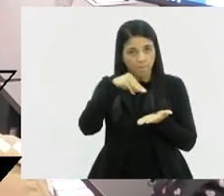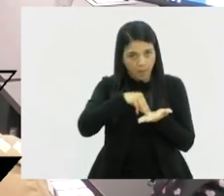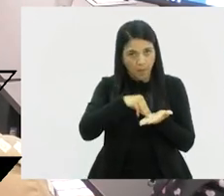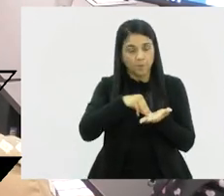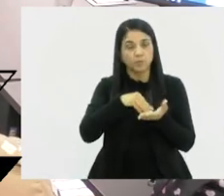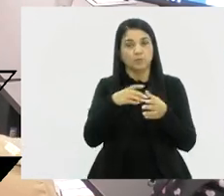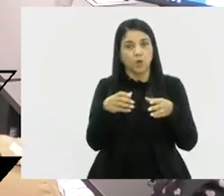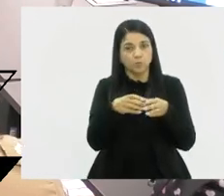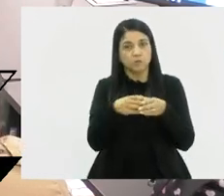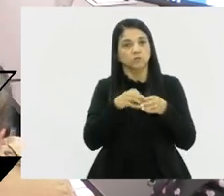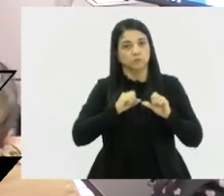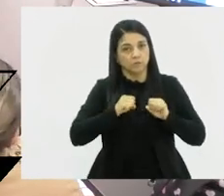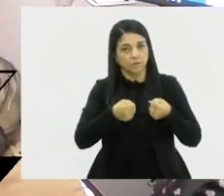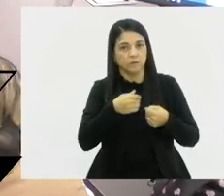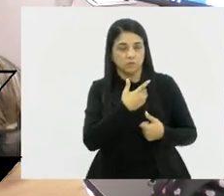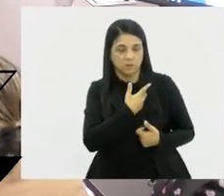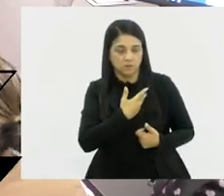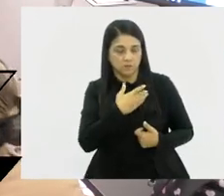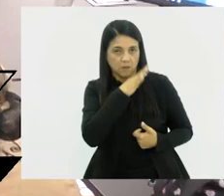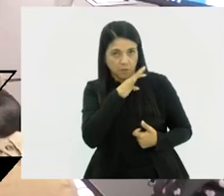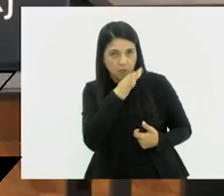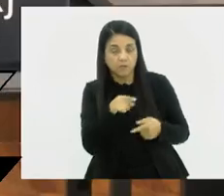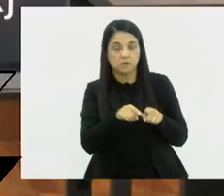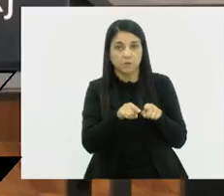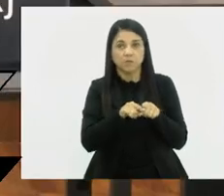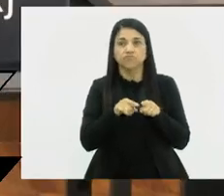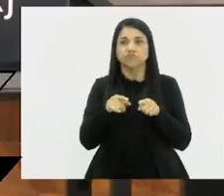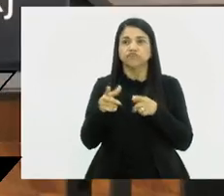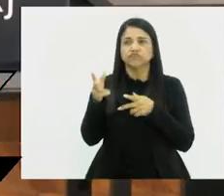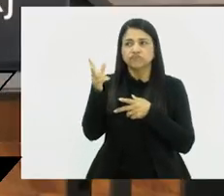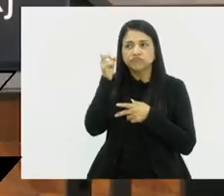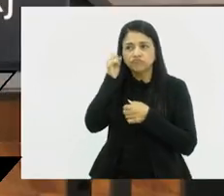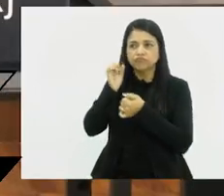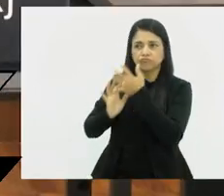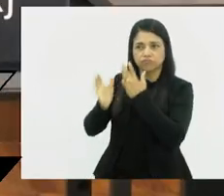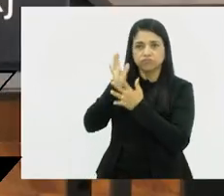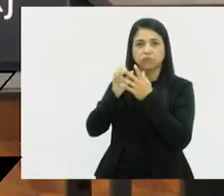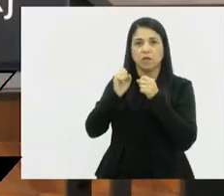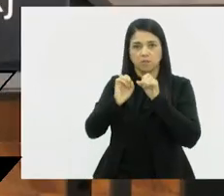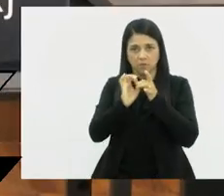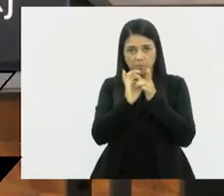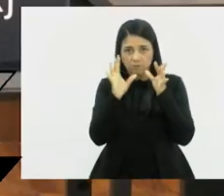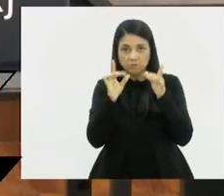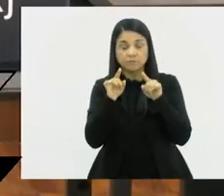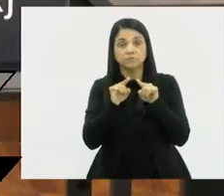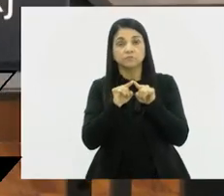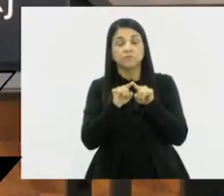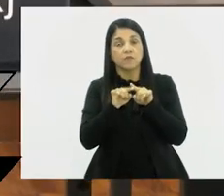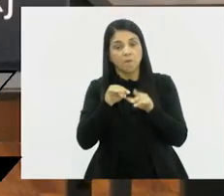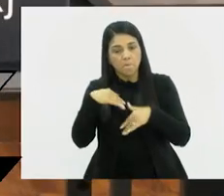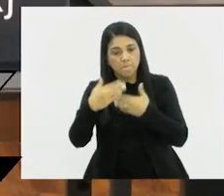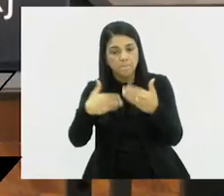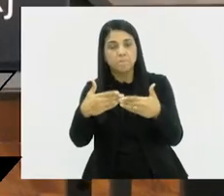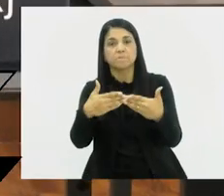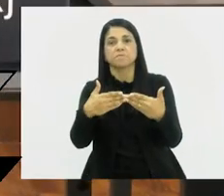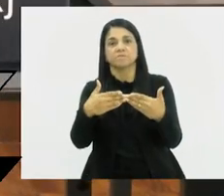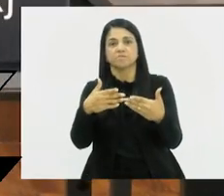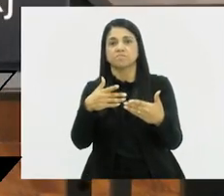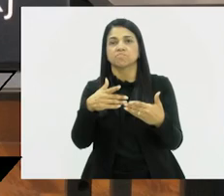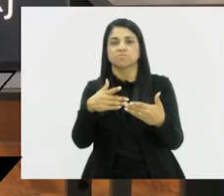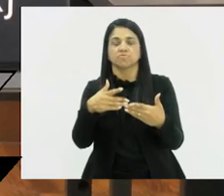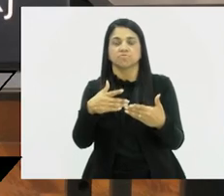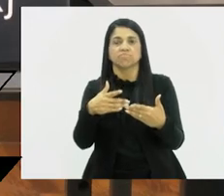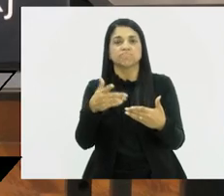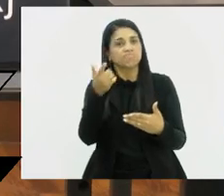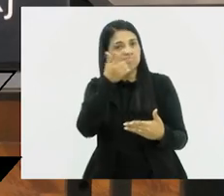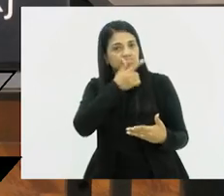gente teve muitas ideias, escutamos democraticamente aqui todas as vozes. A gente vai avançar, não tenho dúvida, para